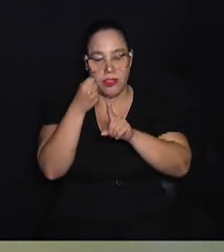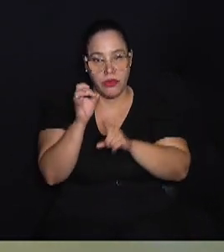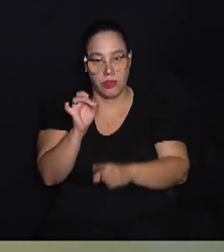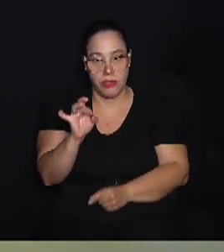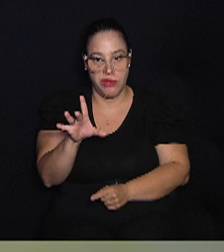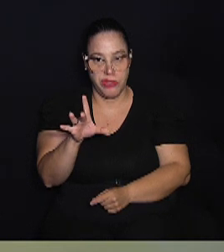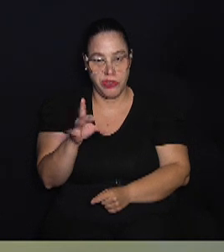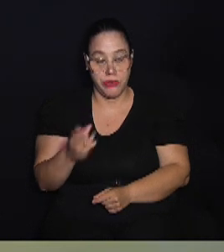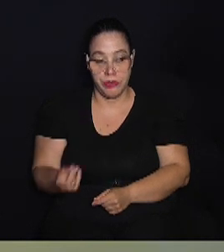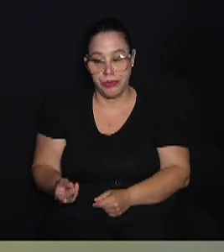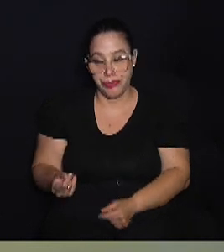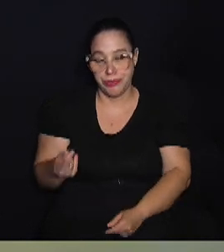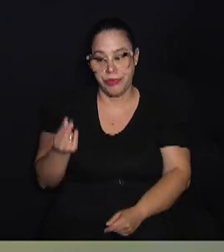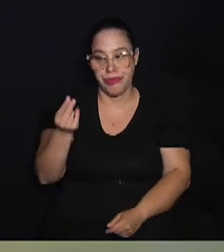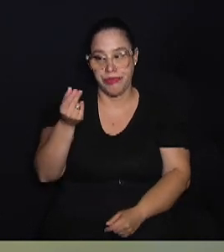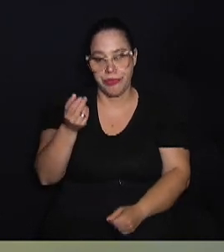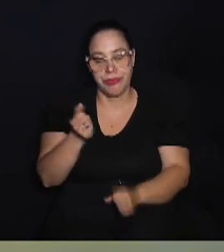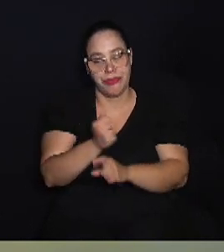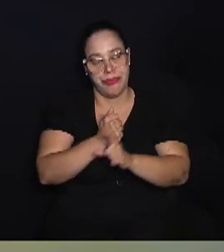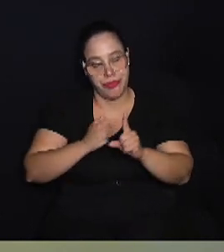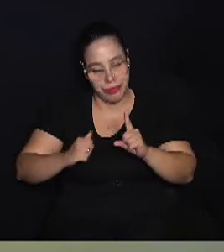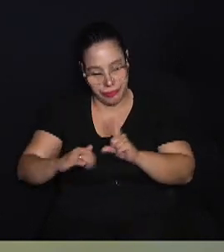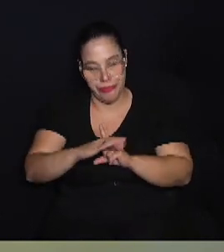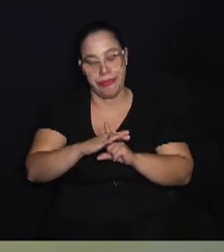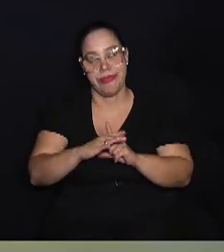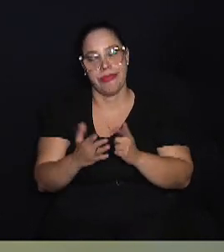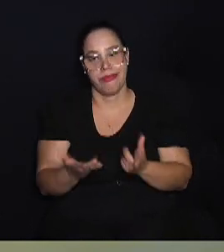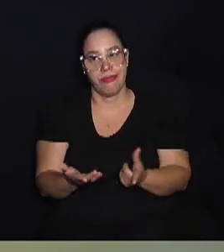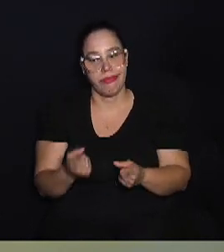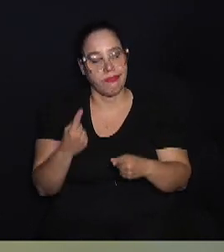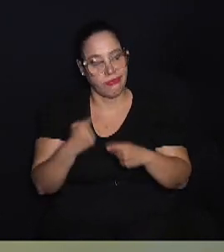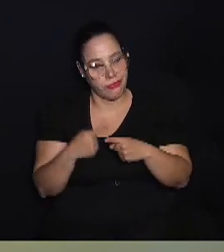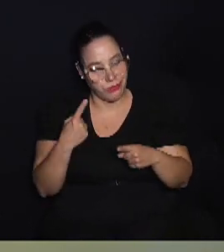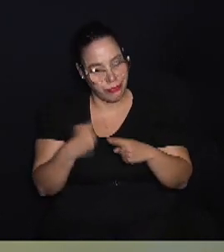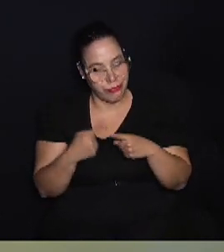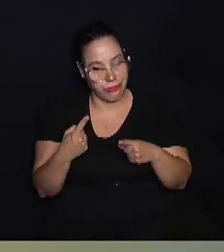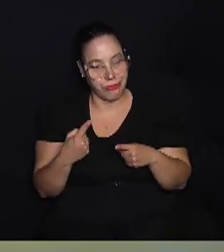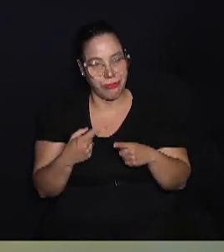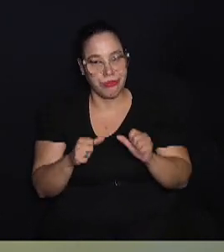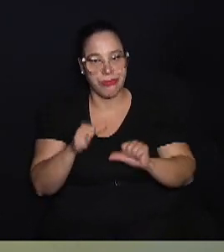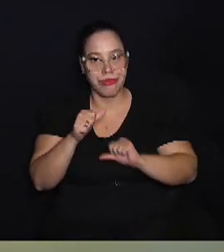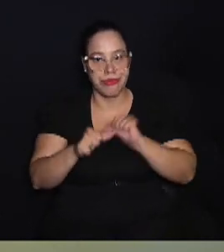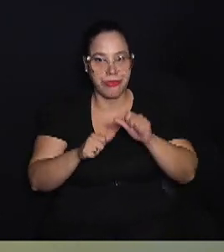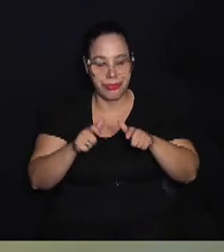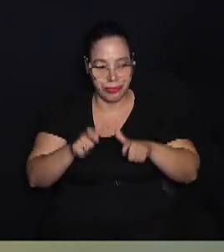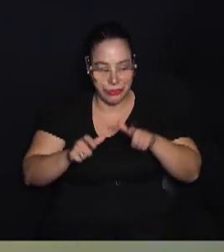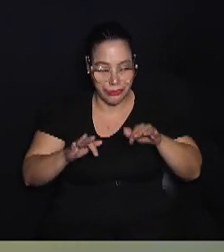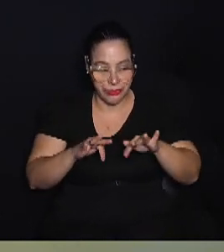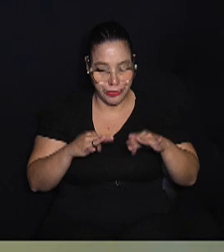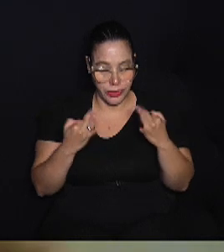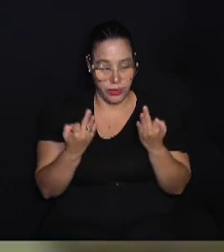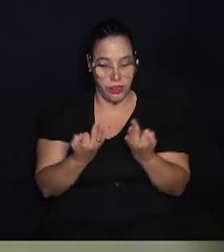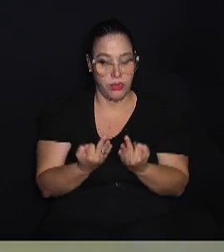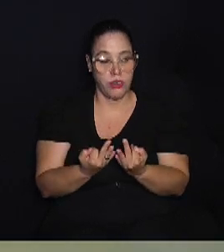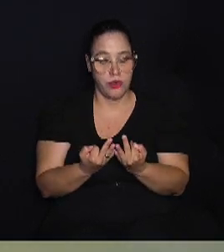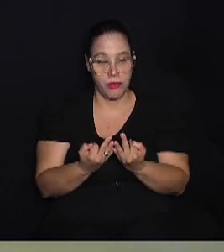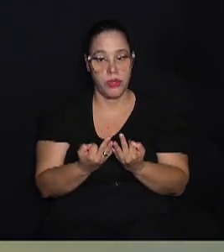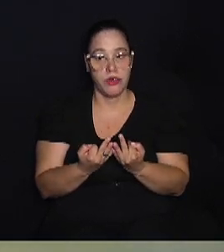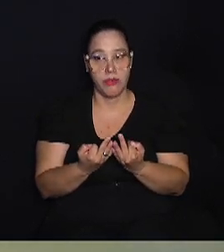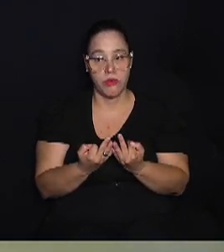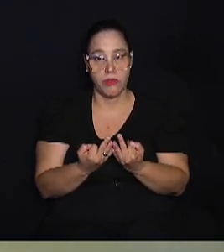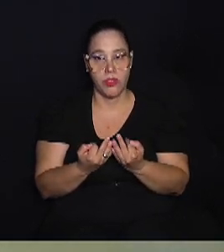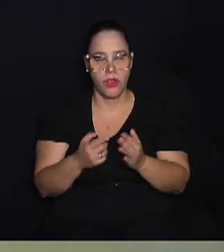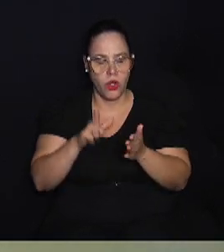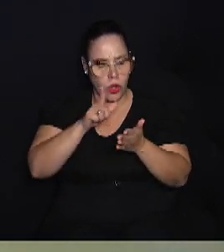só econômico e social, né? Porque você tem uma alteração na estrutura familiar, inclusive. Outro dia eu estava